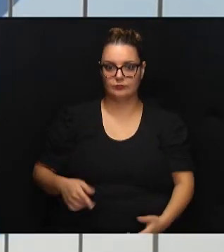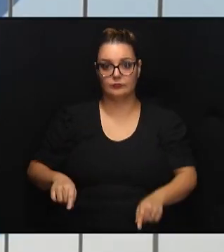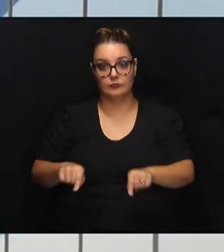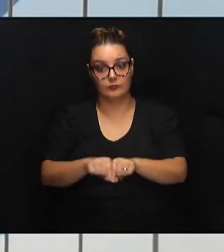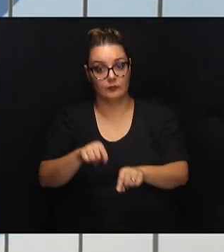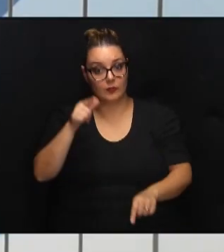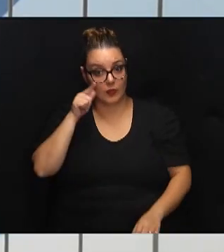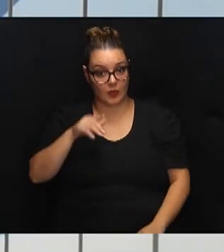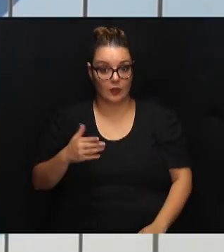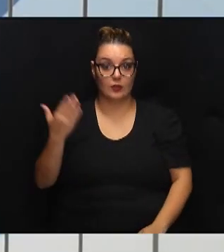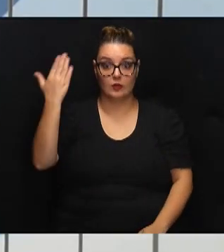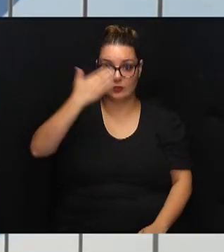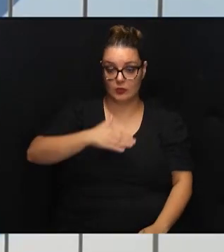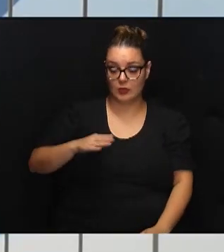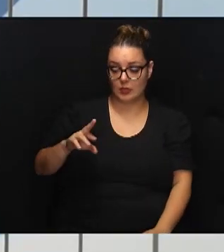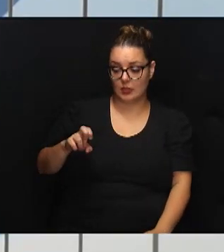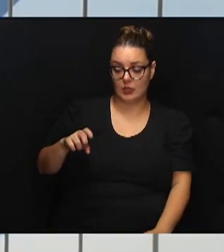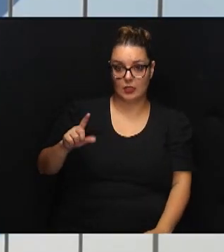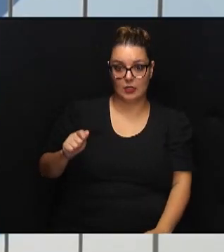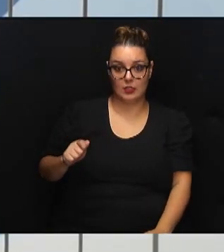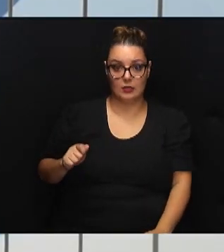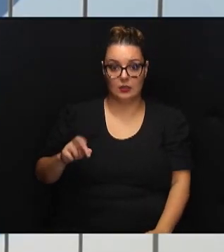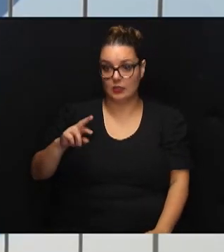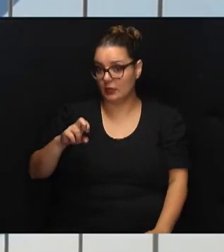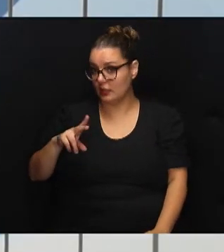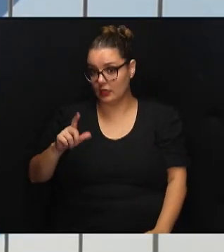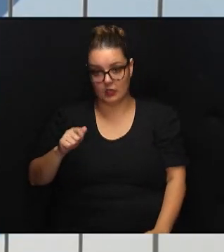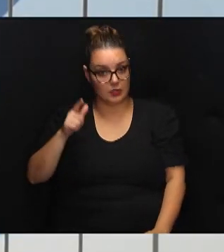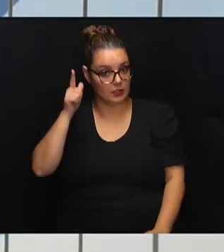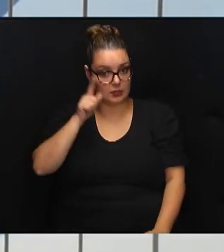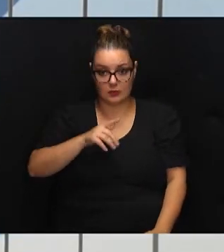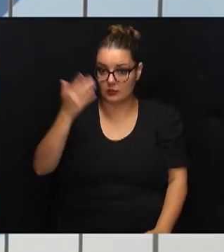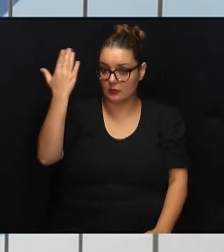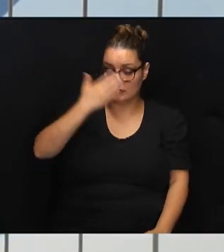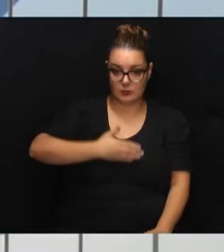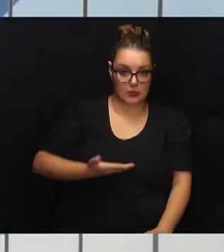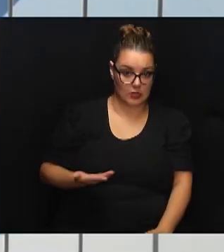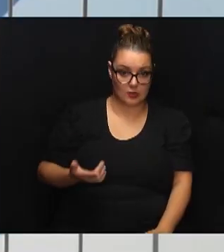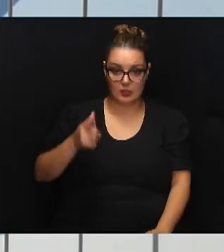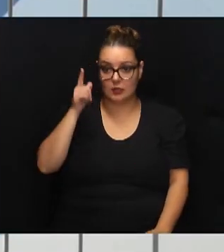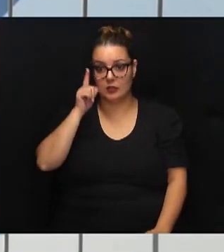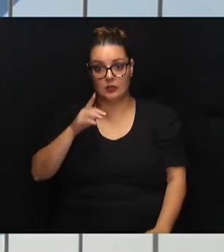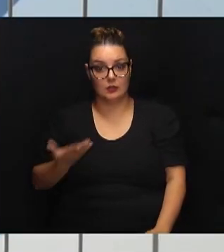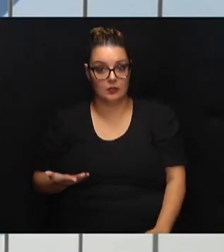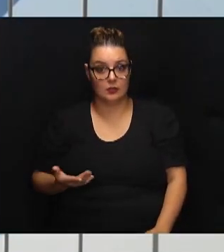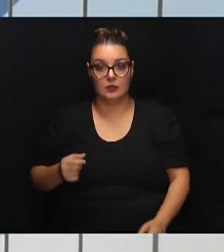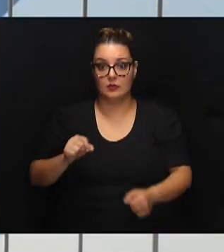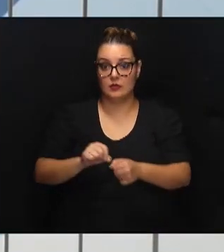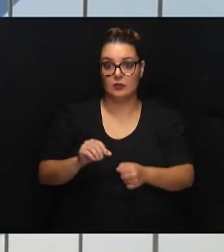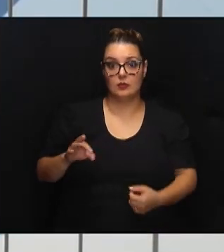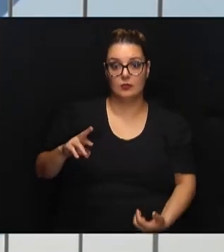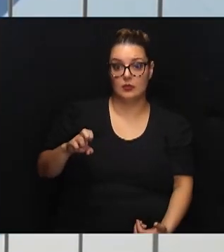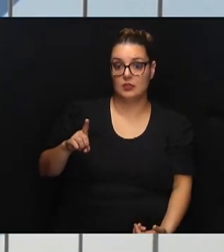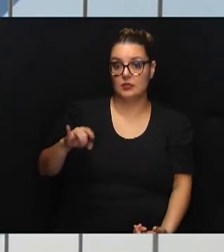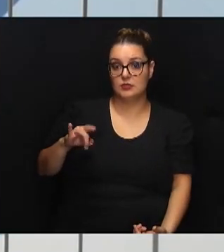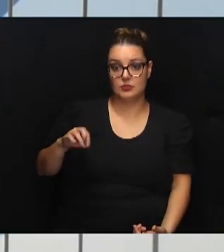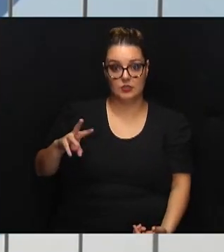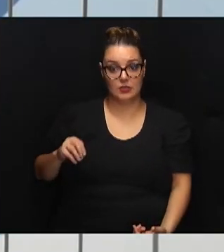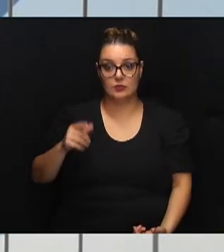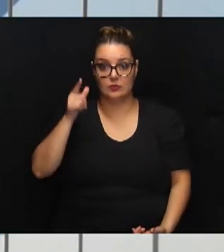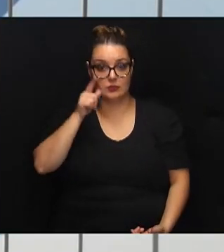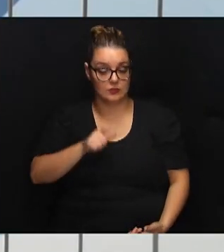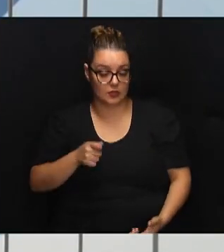conseguir comprovar a renda, mais uma vez, a renda ele não consegue comprovar, então ele não consegue fazer um crediário, não consegue comprar uma casa, não